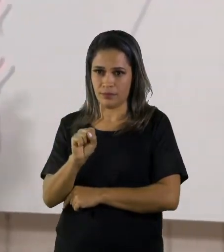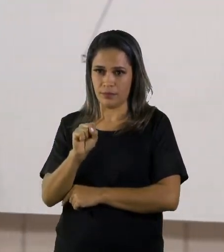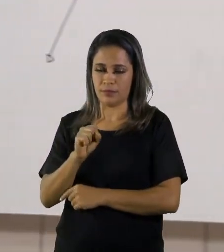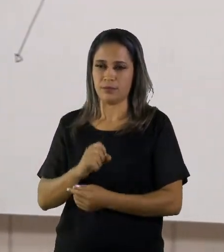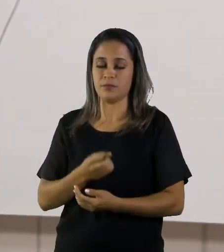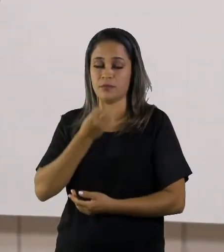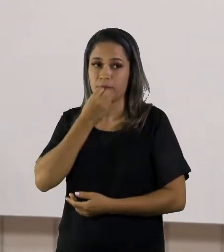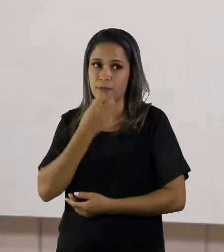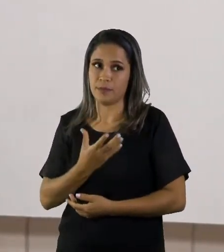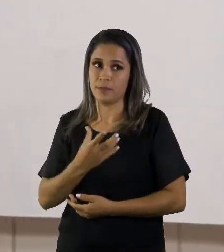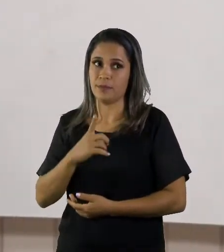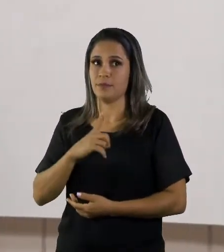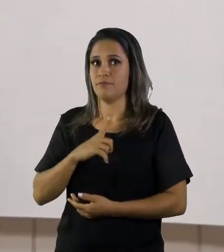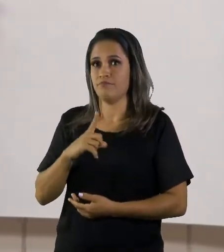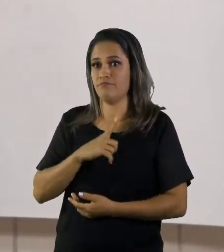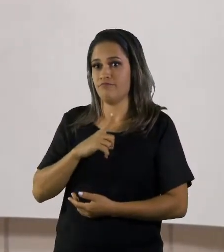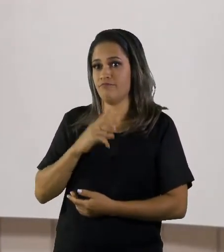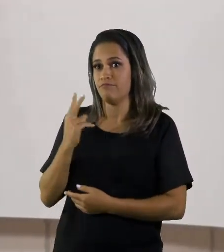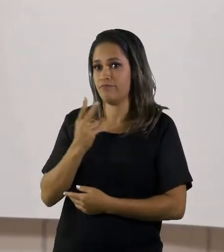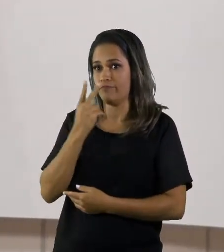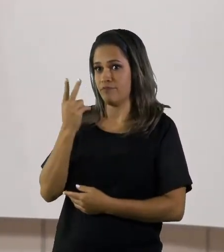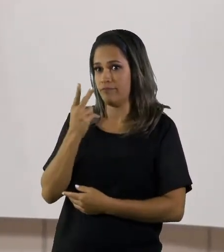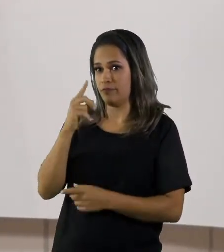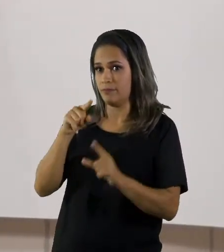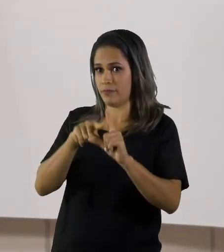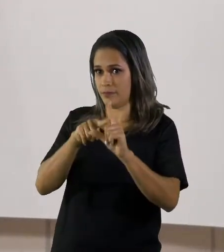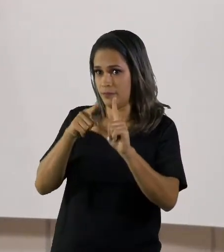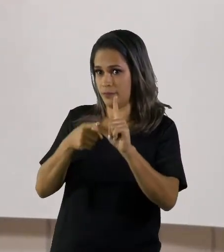Bom, se eu já tenho o valor desse ângulo,